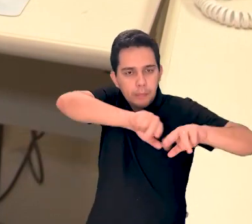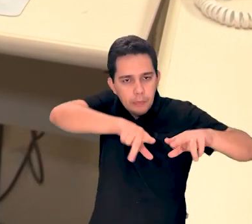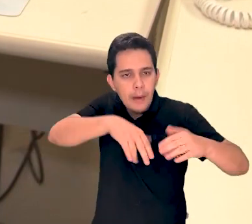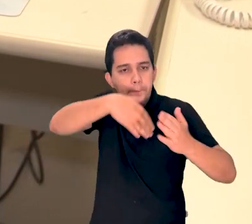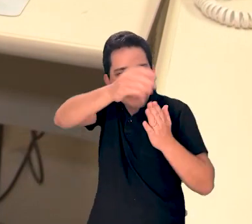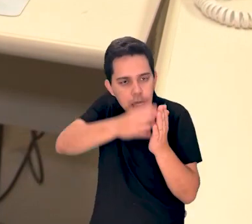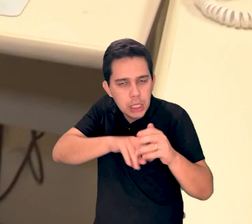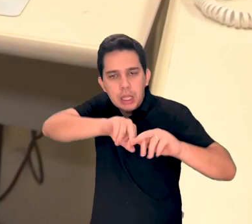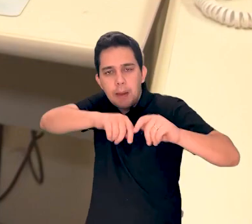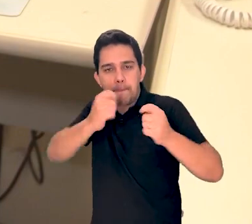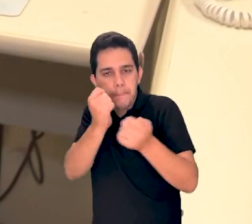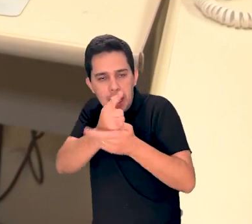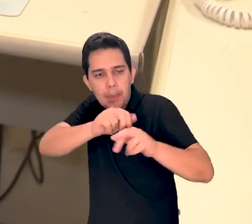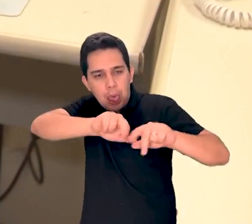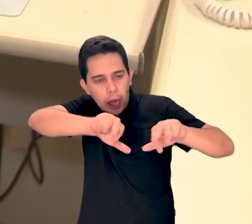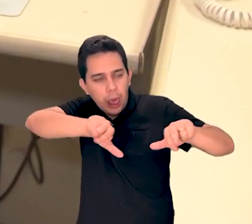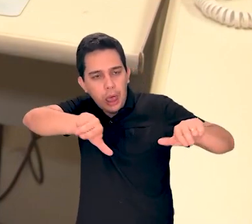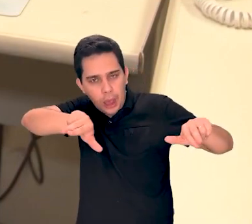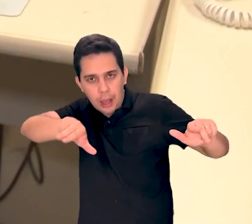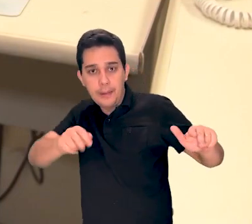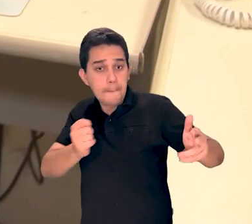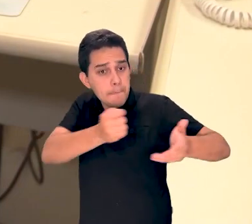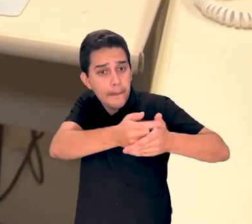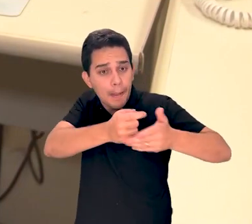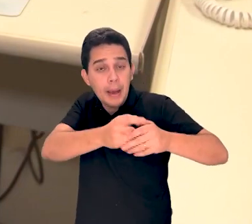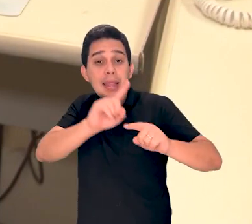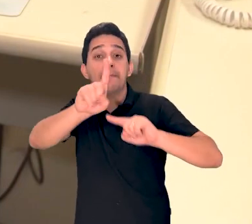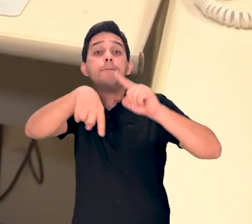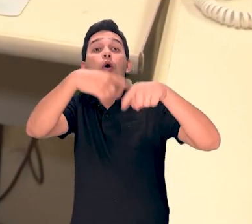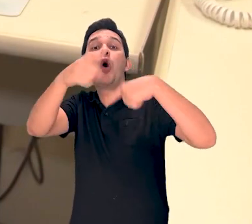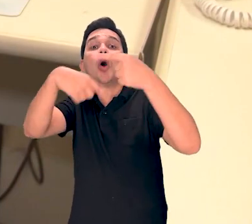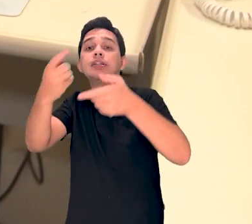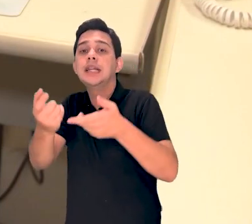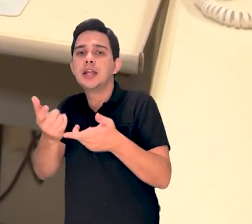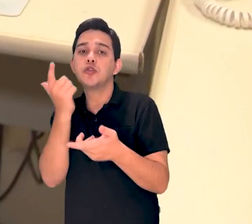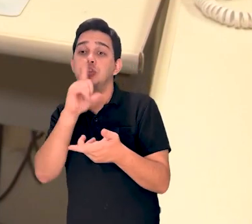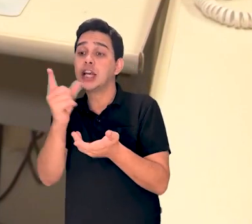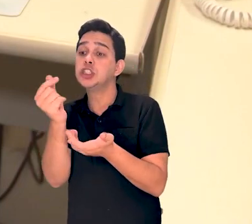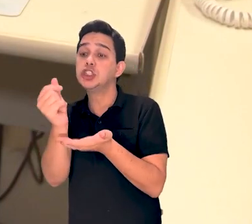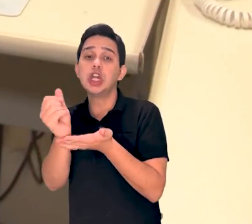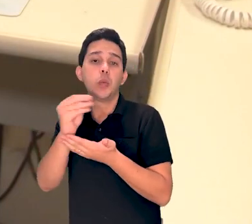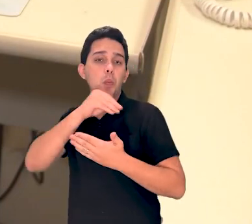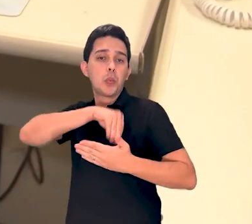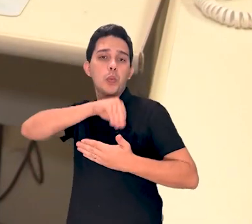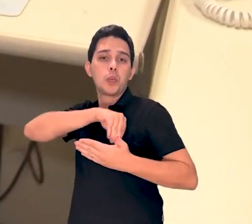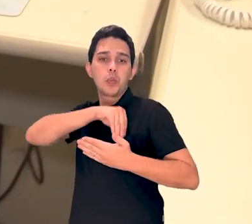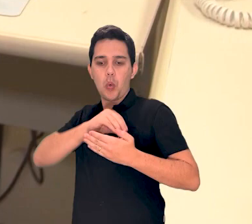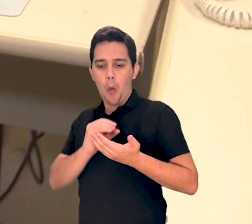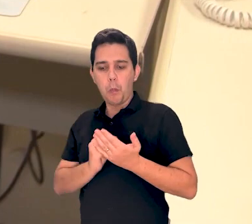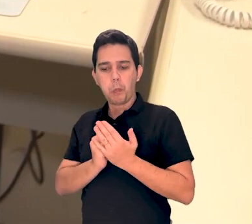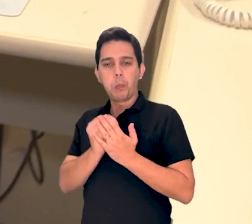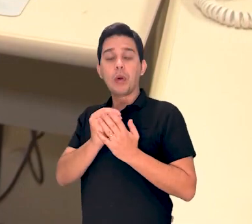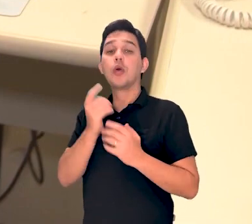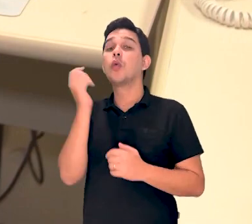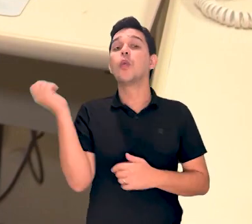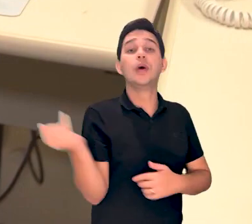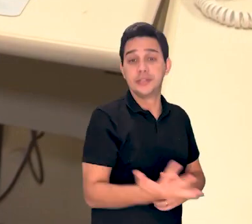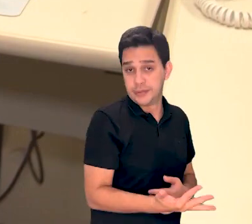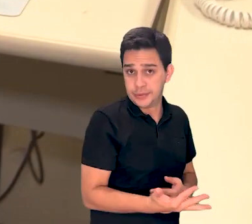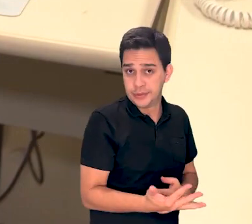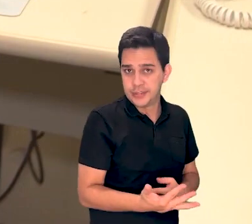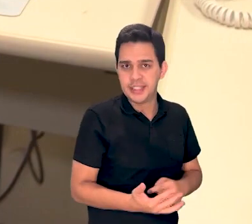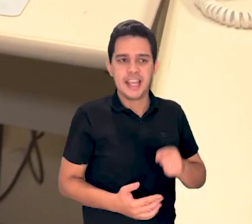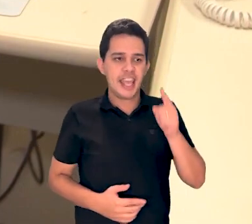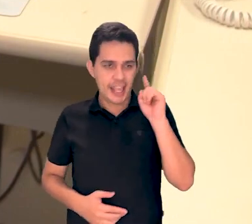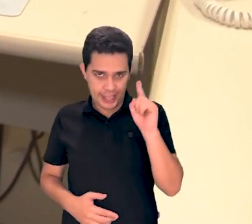qual vai ser o retorno que ele vai ter pelo investimento que tá fazendo na concessão e por causa desses custos